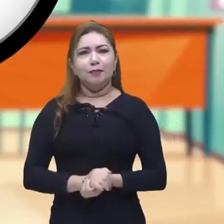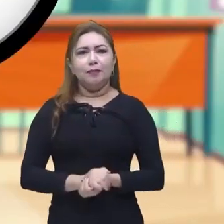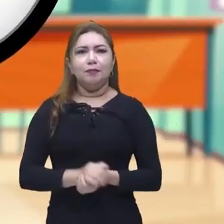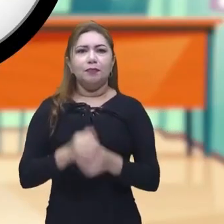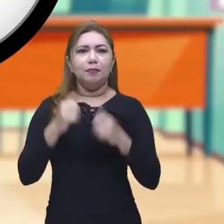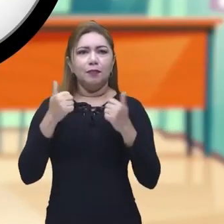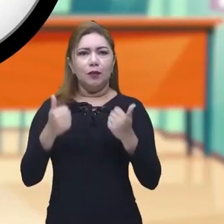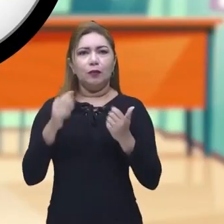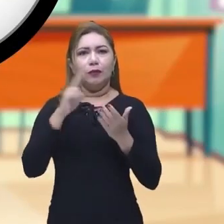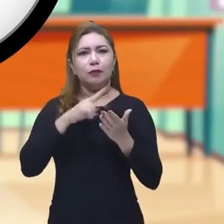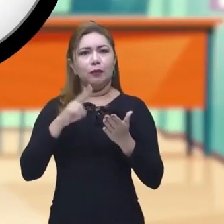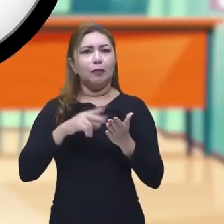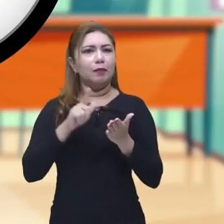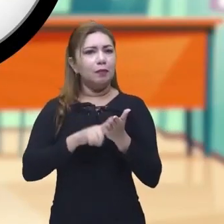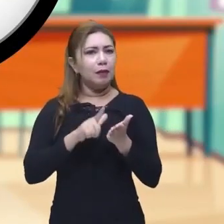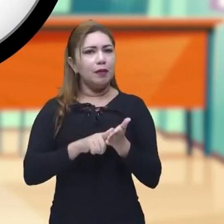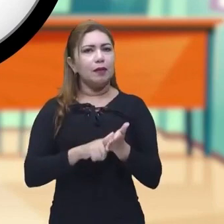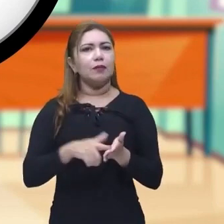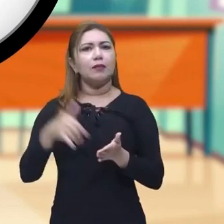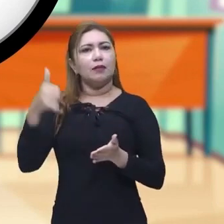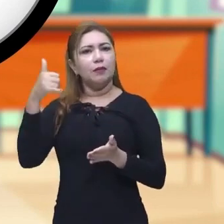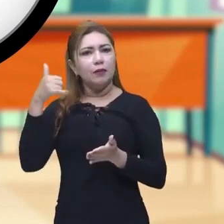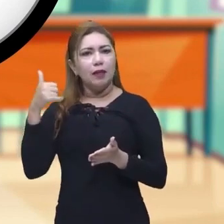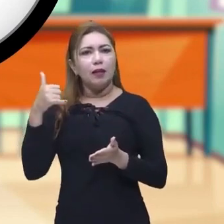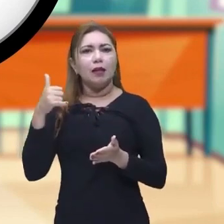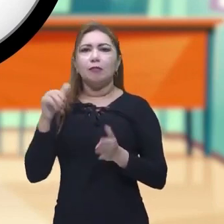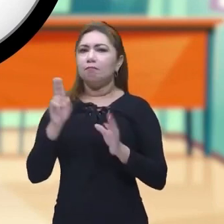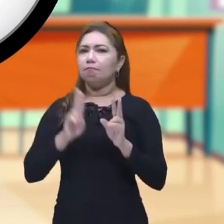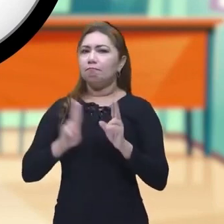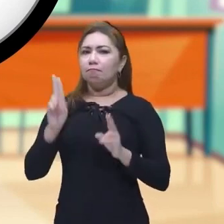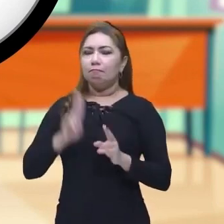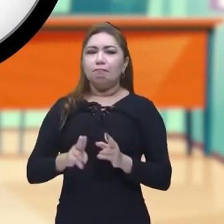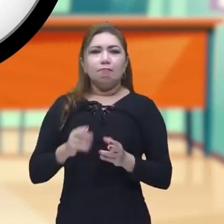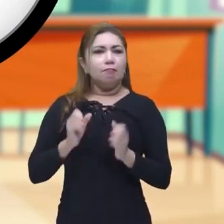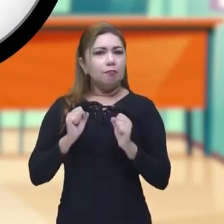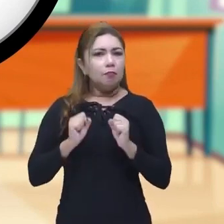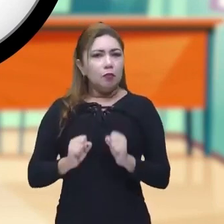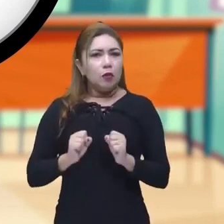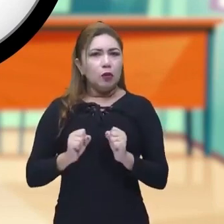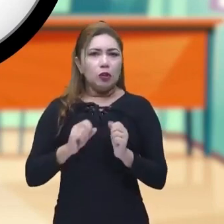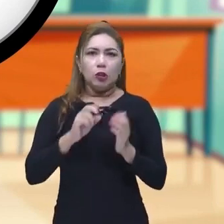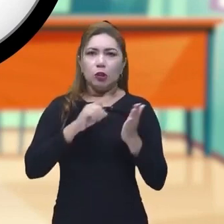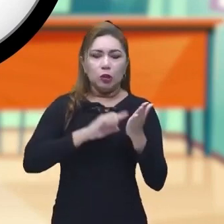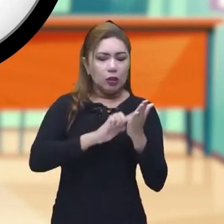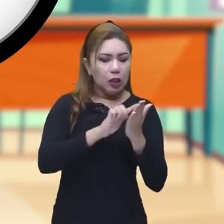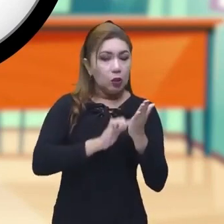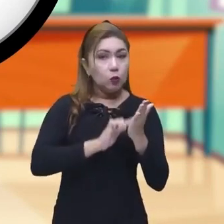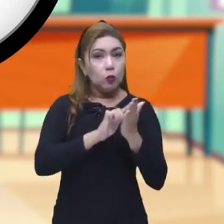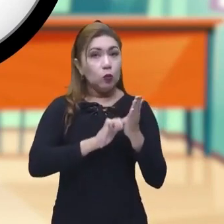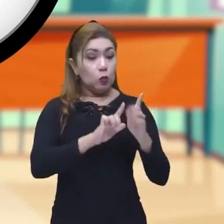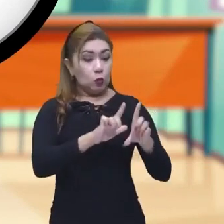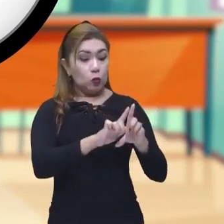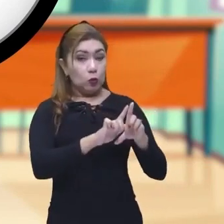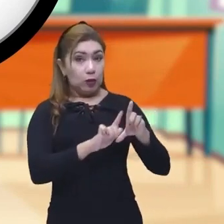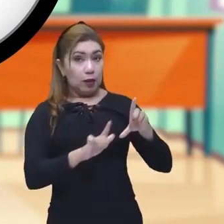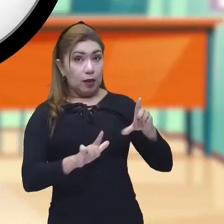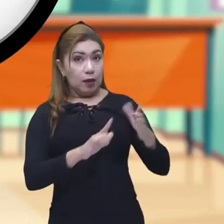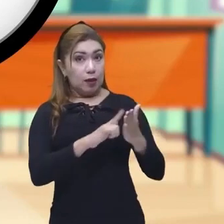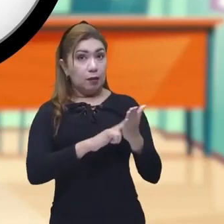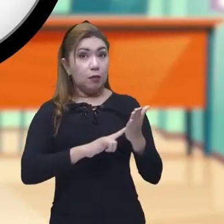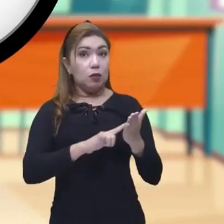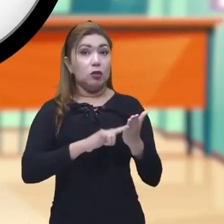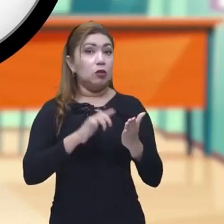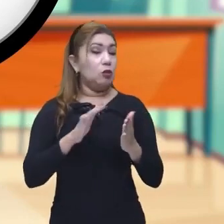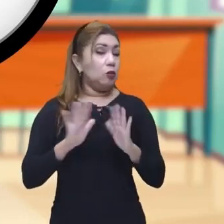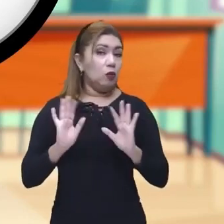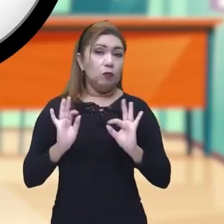agenda, que pode ser de papel, de celular, tá certo? Que pode também estar no tablet, depende do como você gosta de utilizar mais.